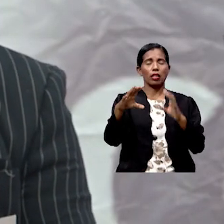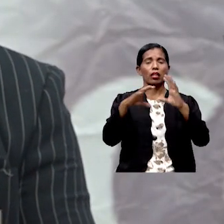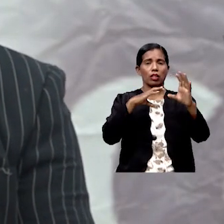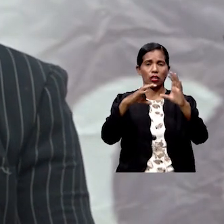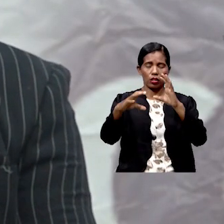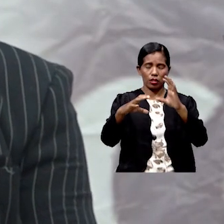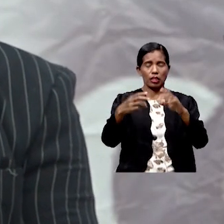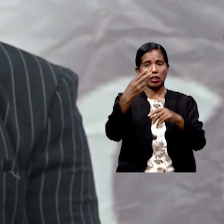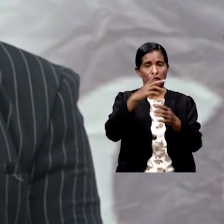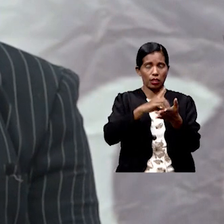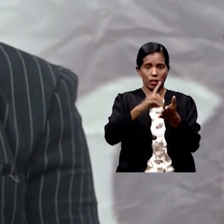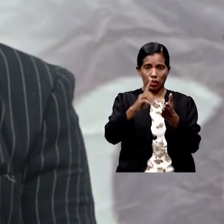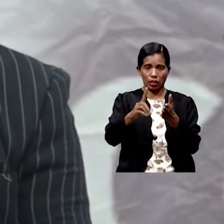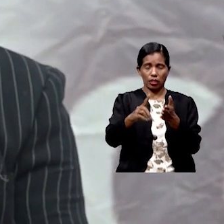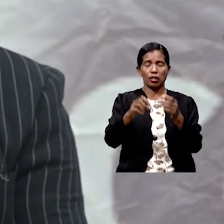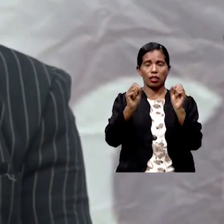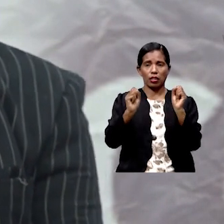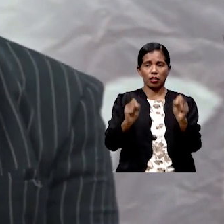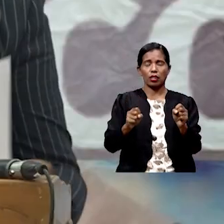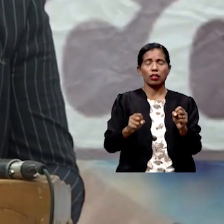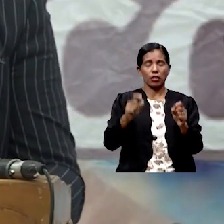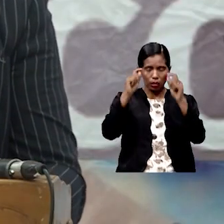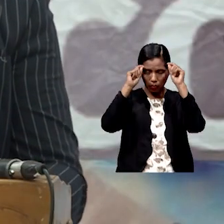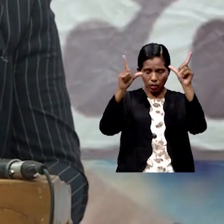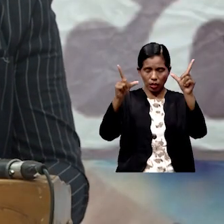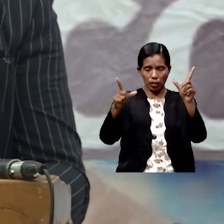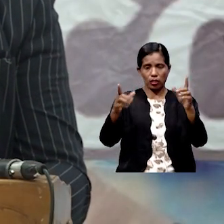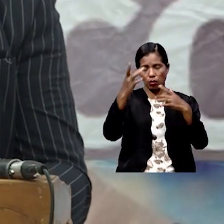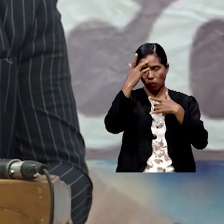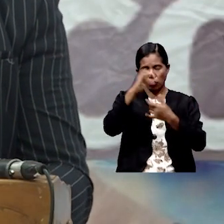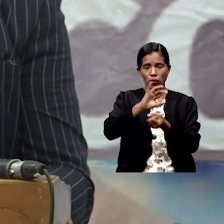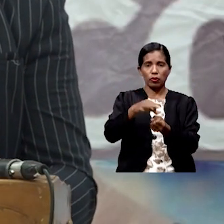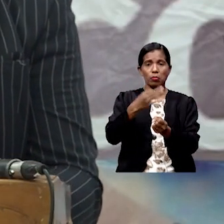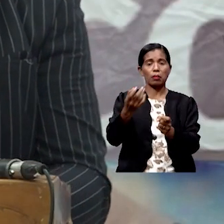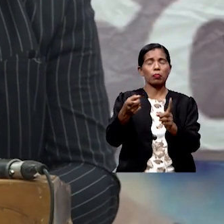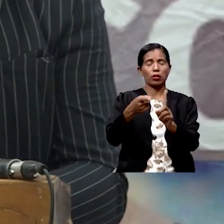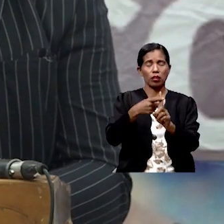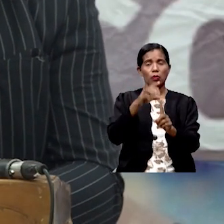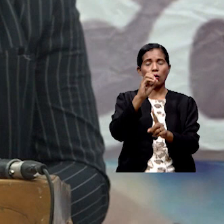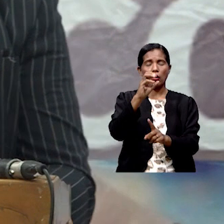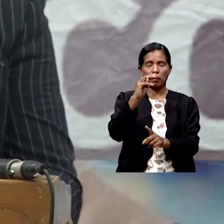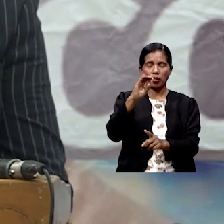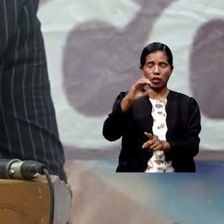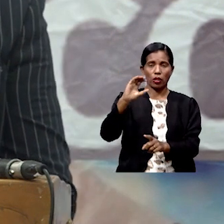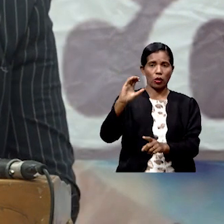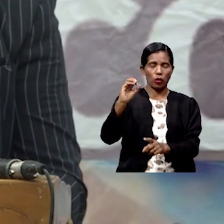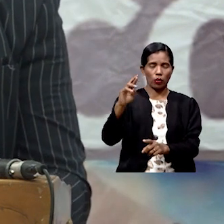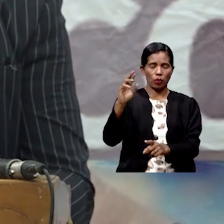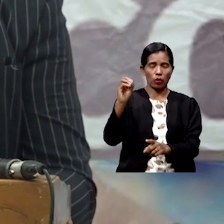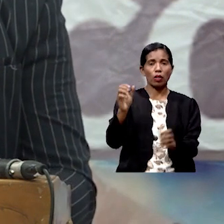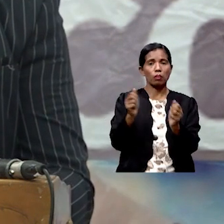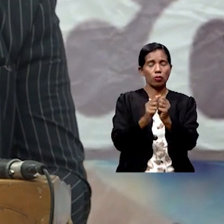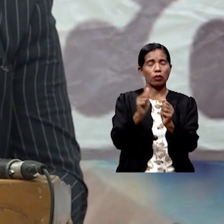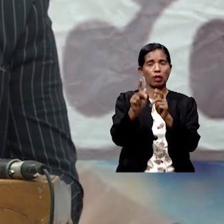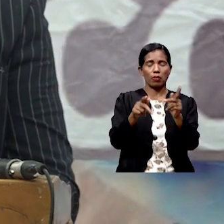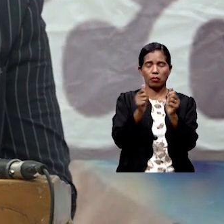Catac. Horas nede down, Timor-Leste registra um caso positivo Omicron, Hamutuk Emana em Sanulum. Felipe informa assunto né, relação ao